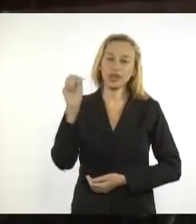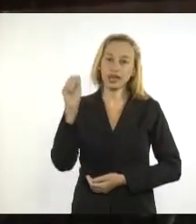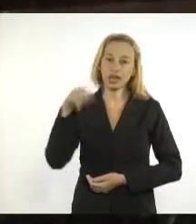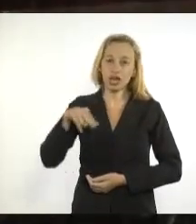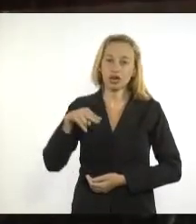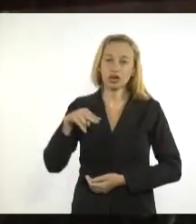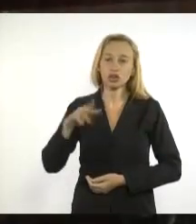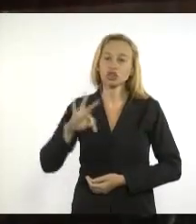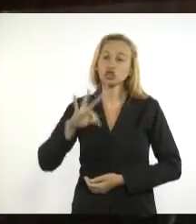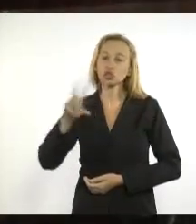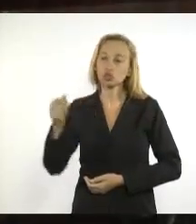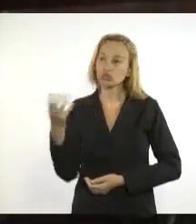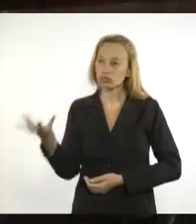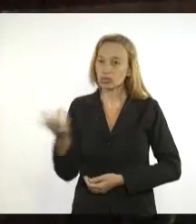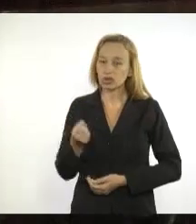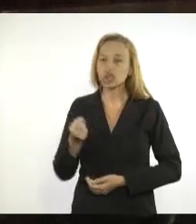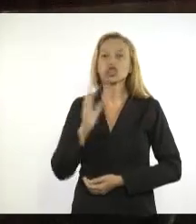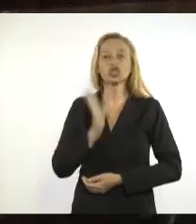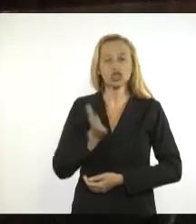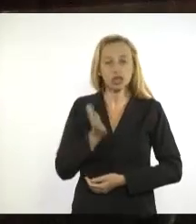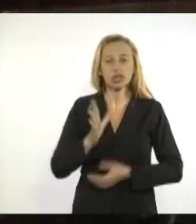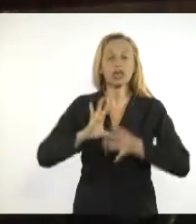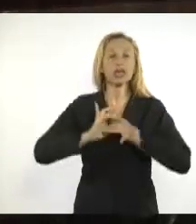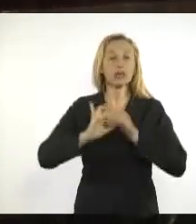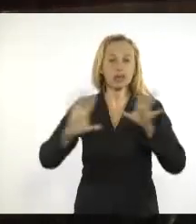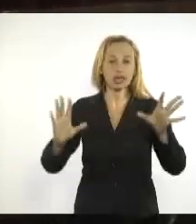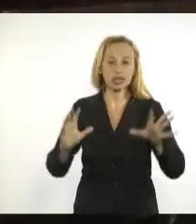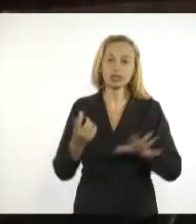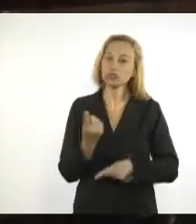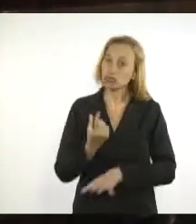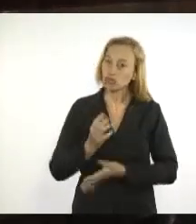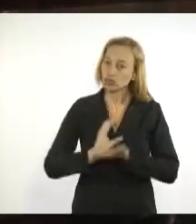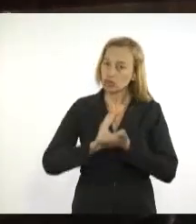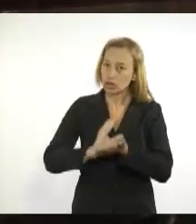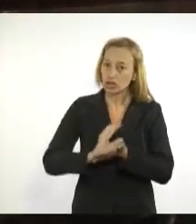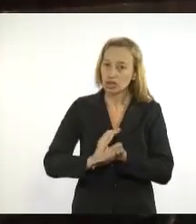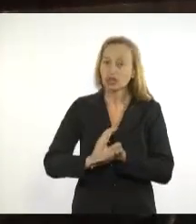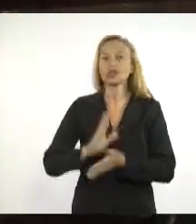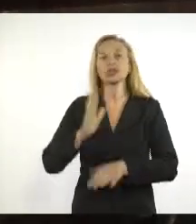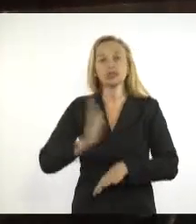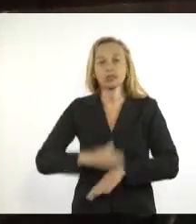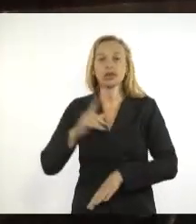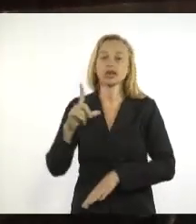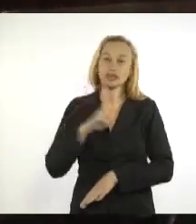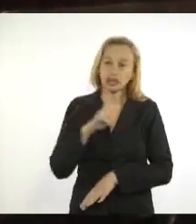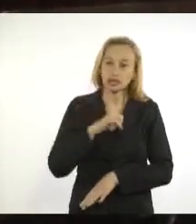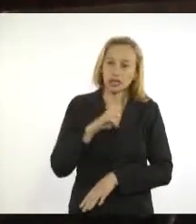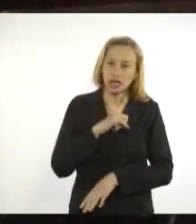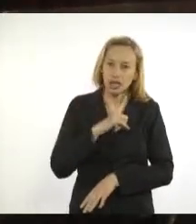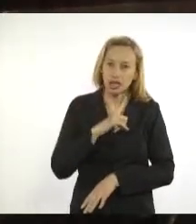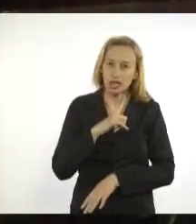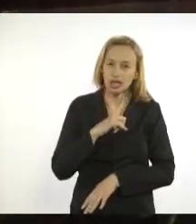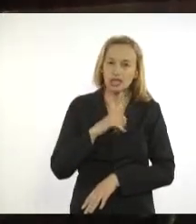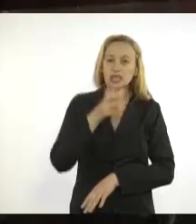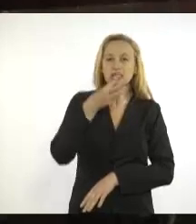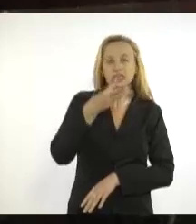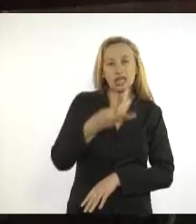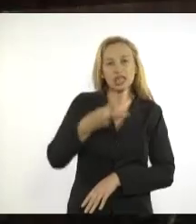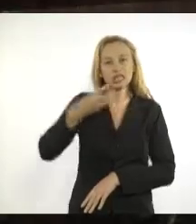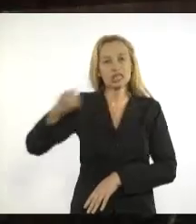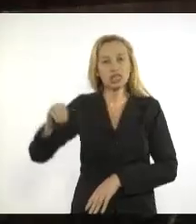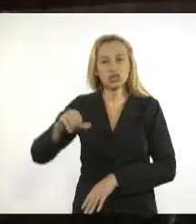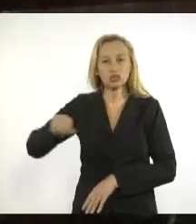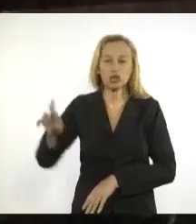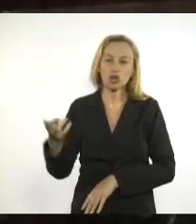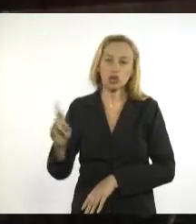já tem autonomia financeira, mas vai ganhar ainda mais, cerca de 300 milhões